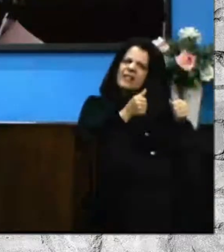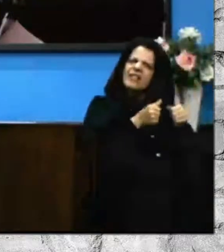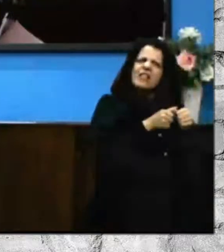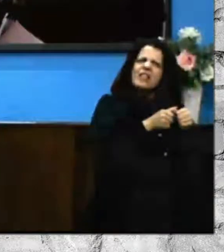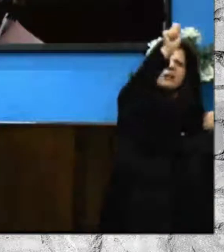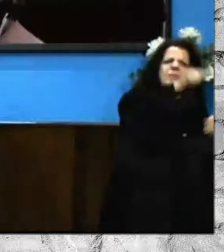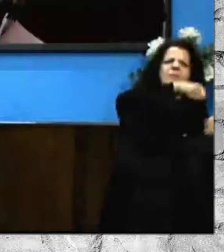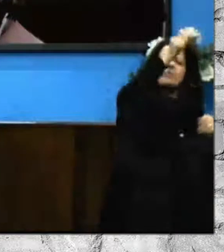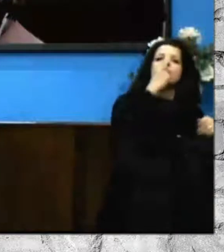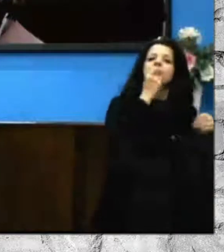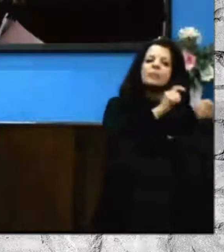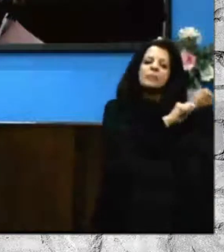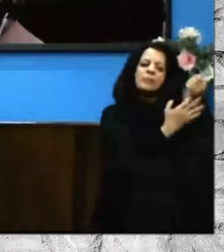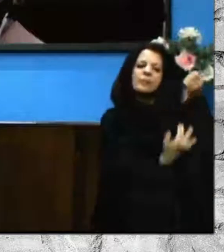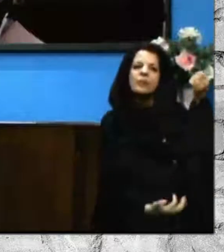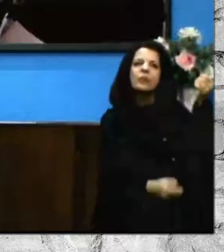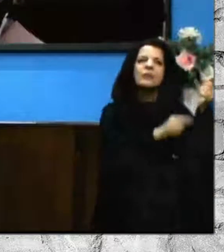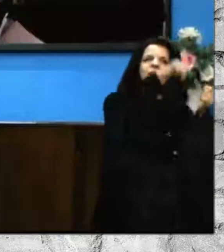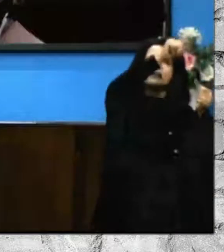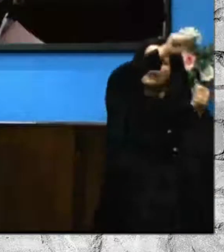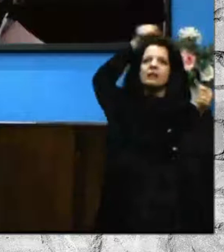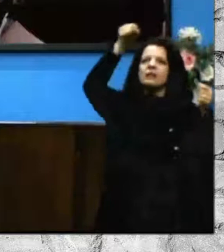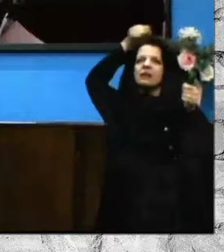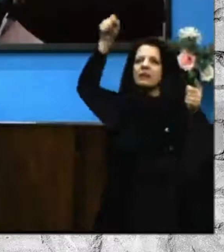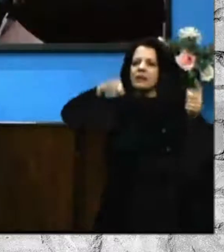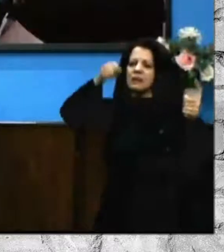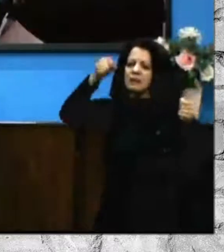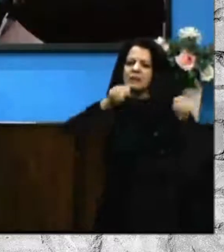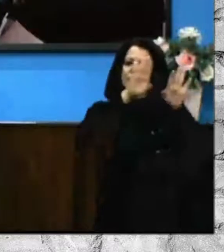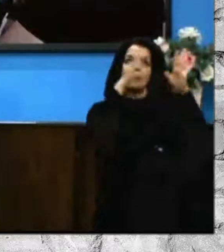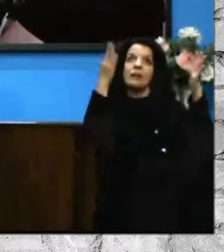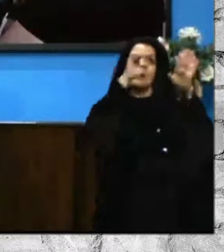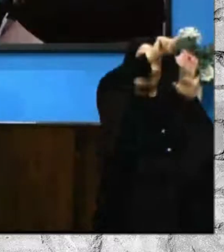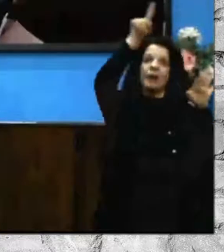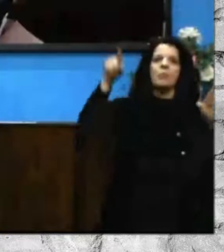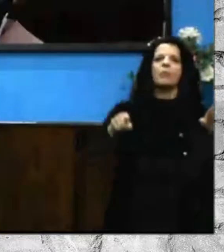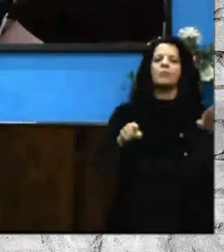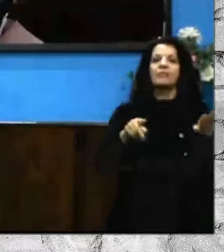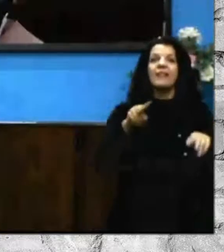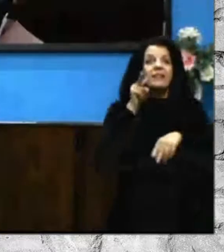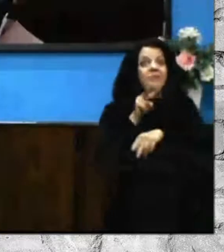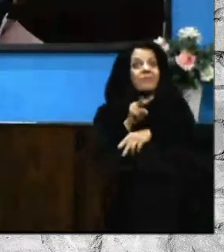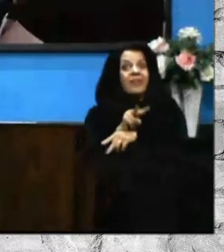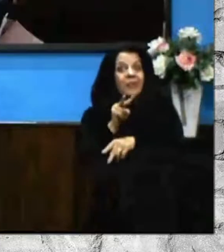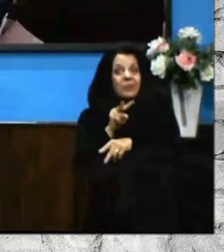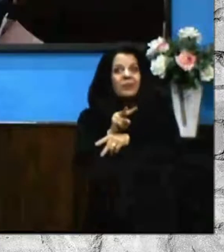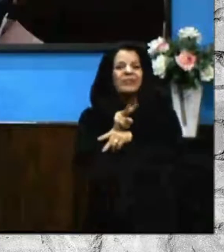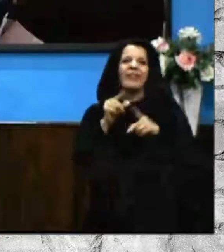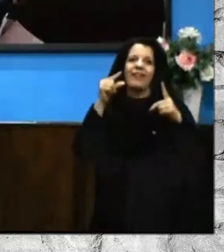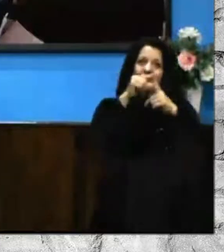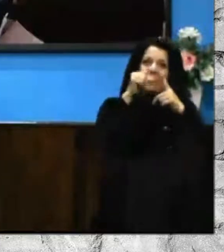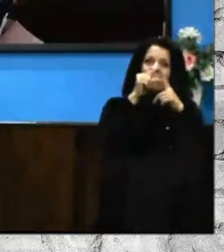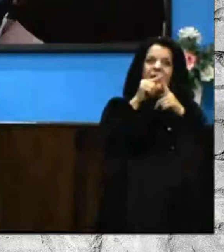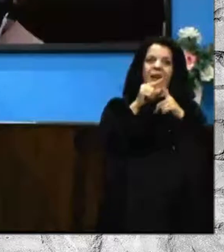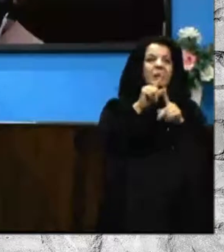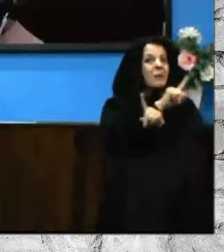sangue do cordeiro na verga da porta. Então é preciso ter um cuidado com as escrituras para falar, para não falar o